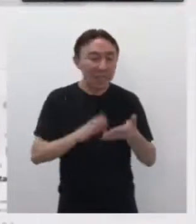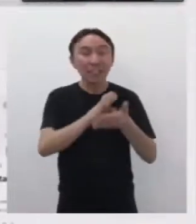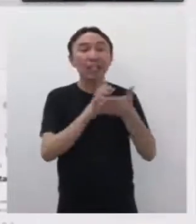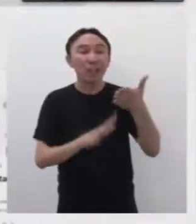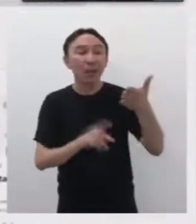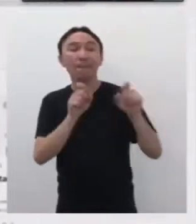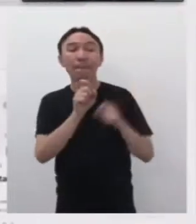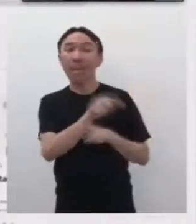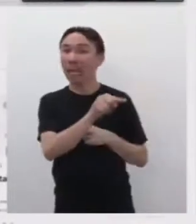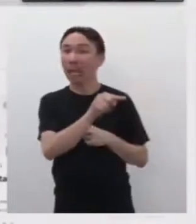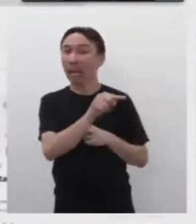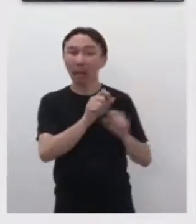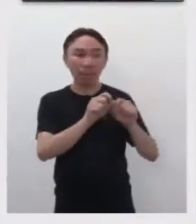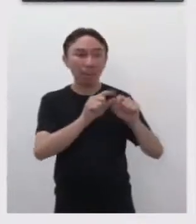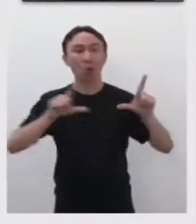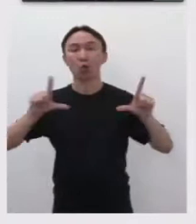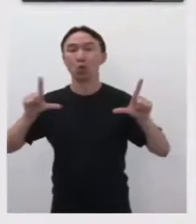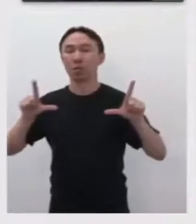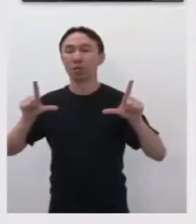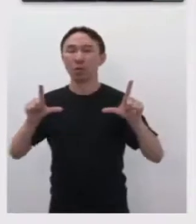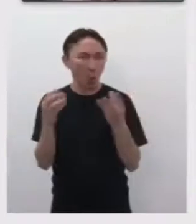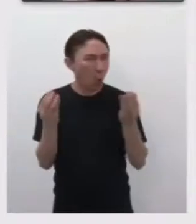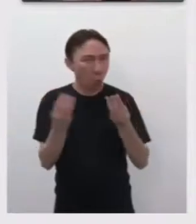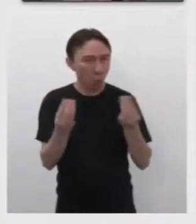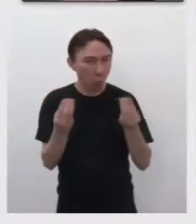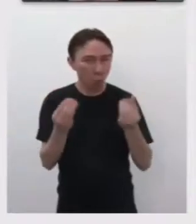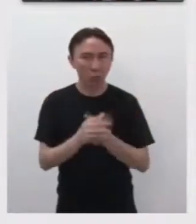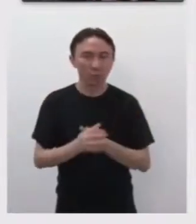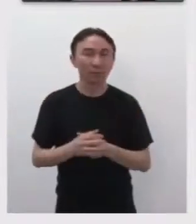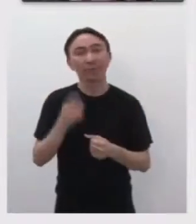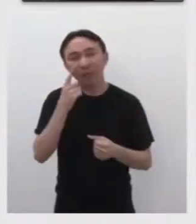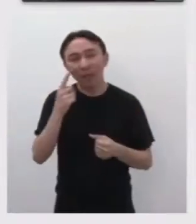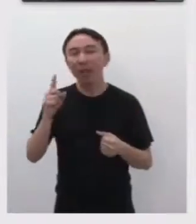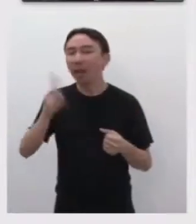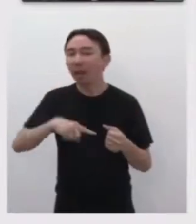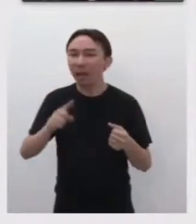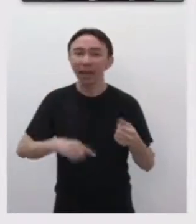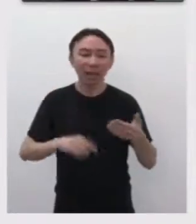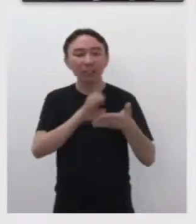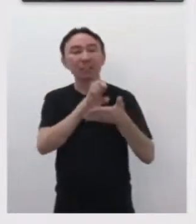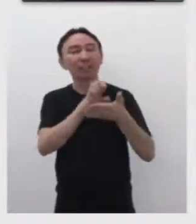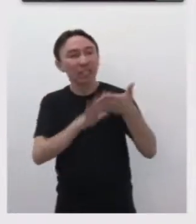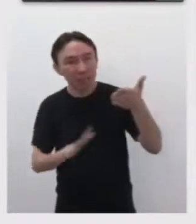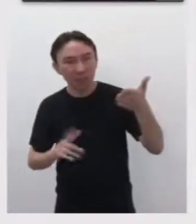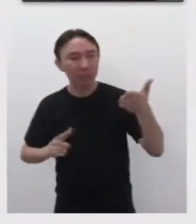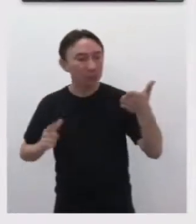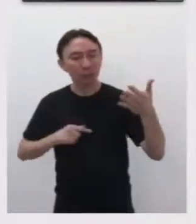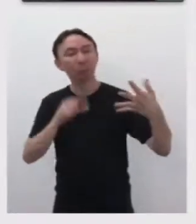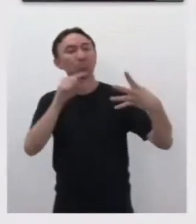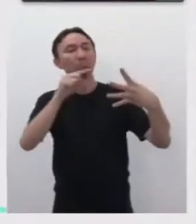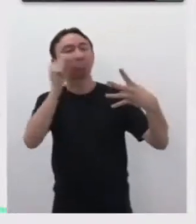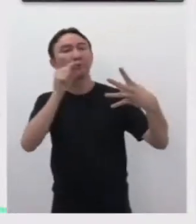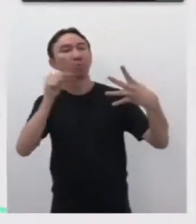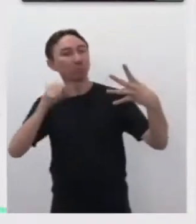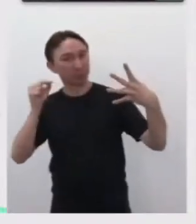exercício, como é que ele funciona? Eles sempre vão ser exercícios de múltipla escolha, tá?